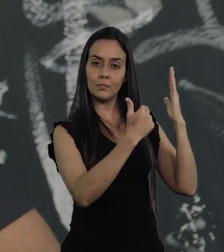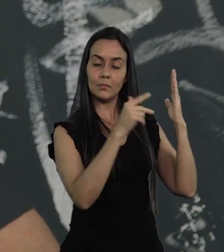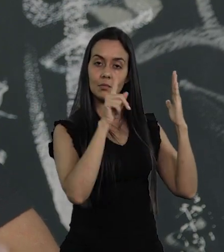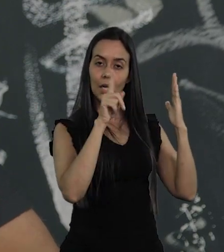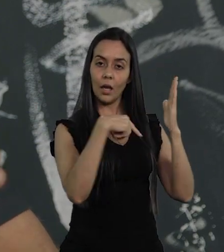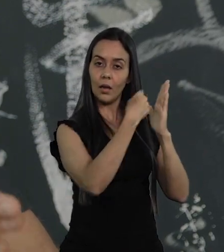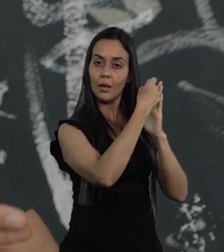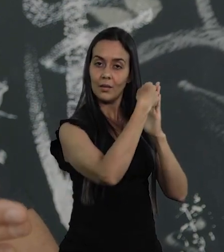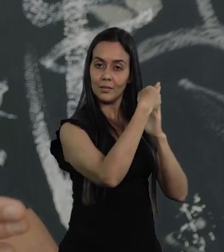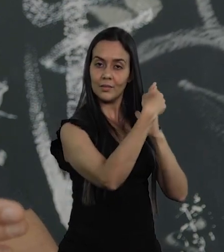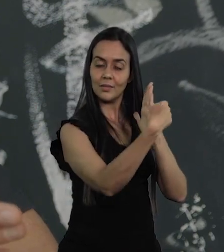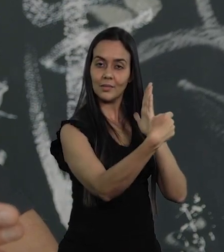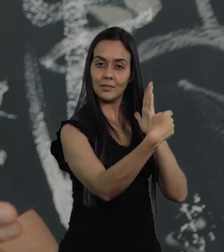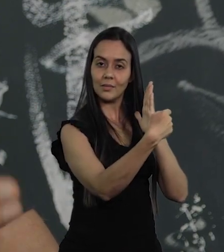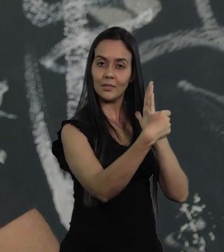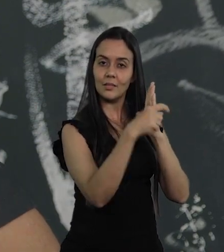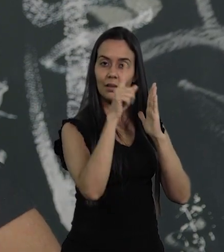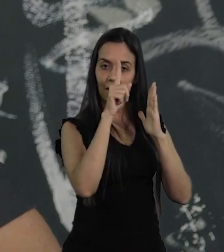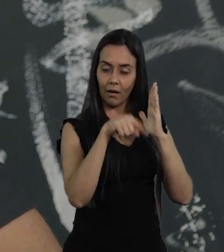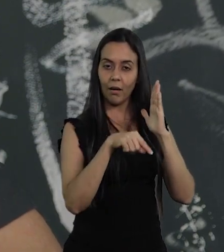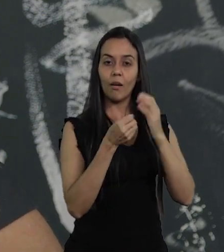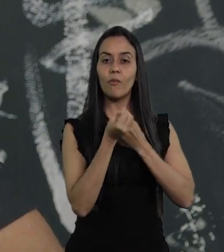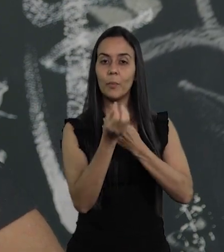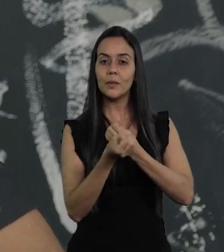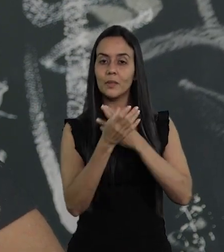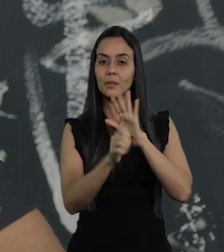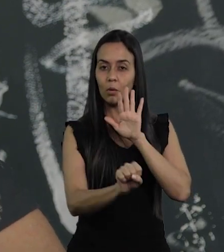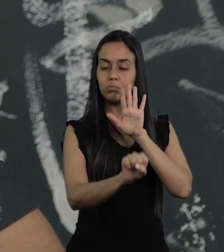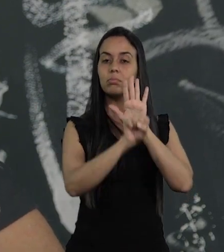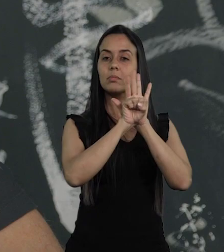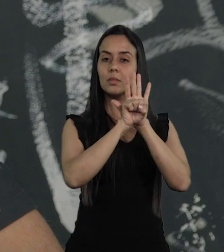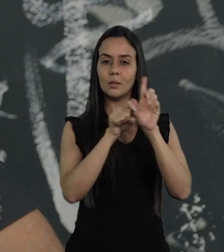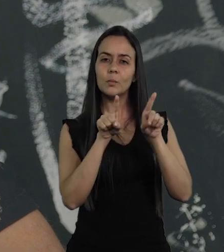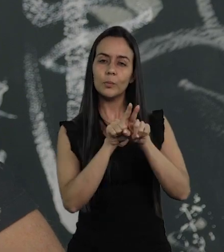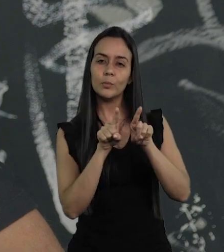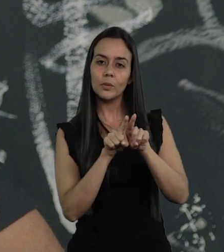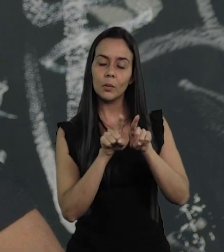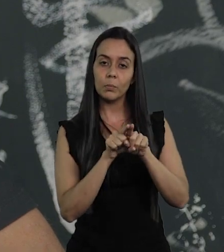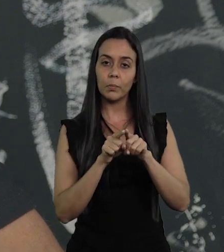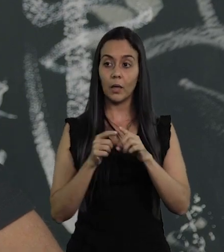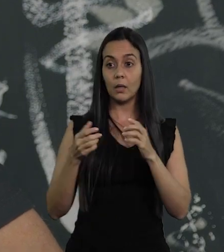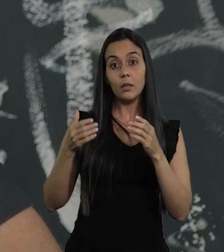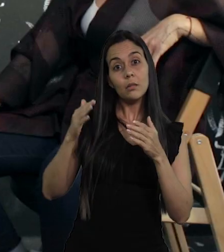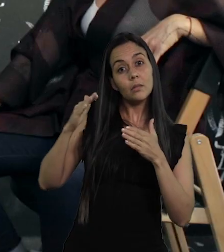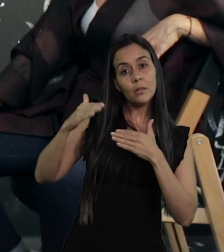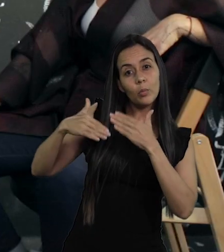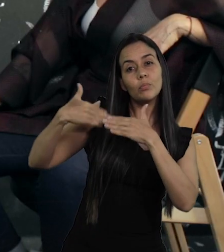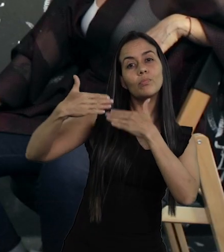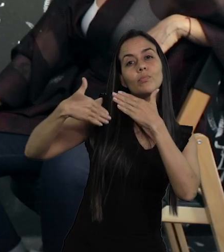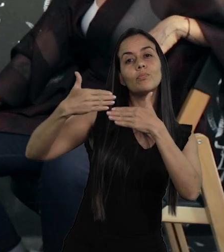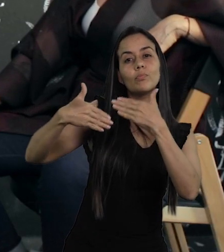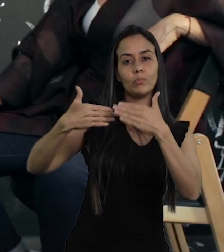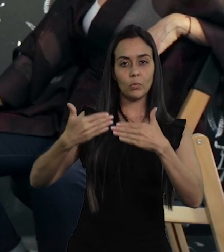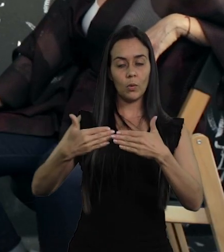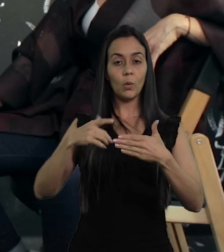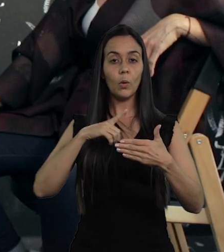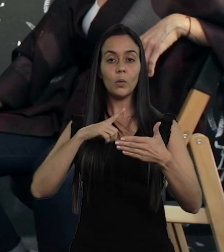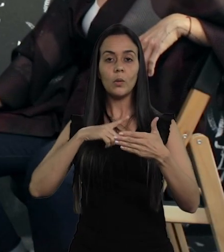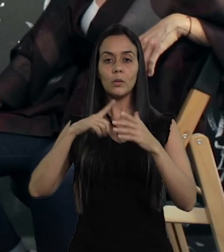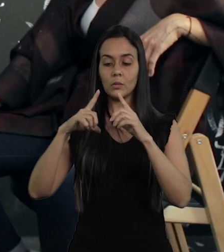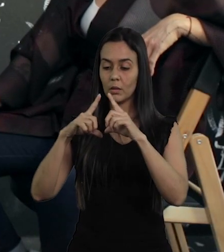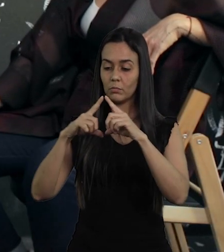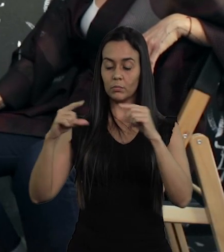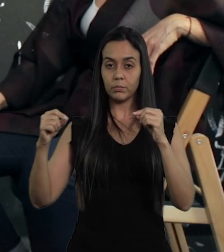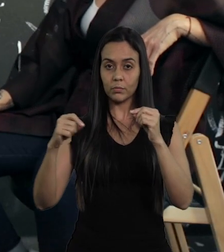diante, que tem muito a ver, né, com a escrita oriental, né? Não,